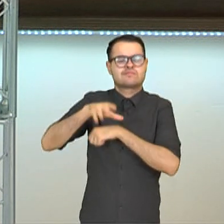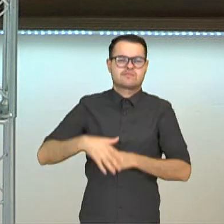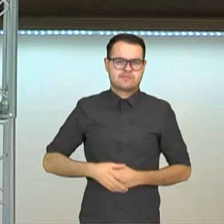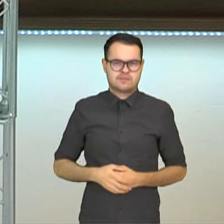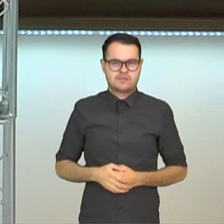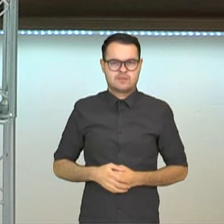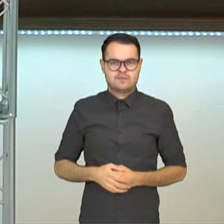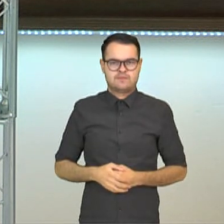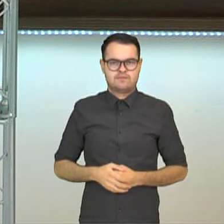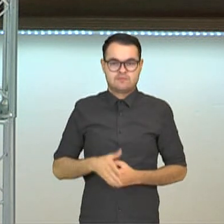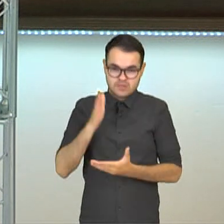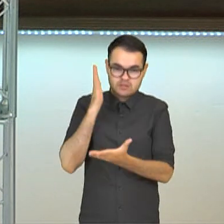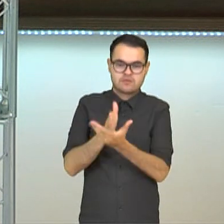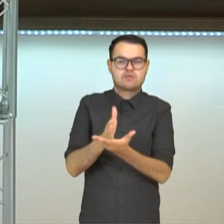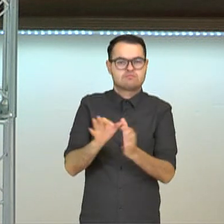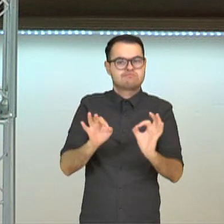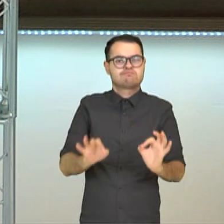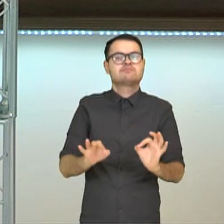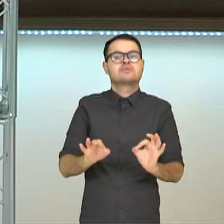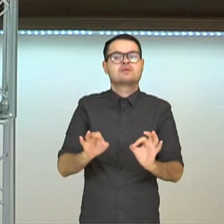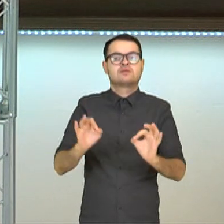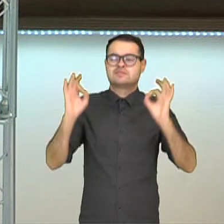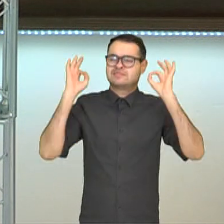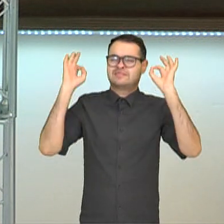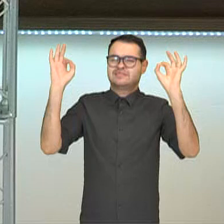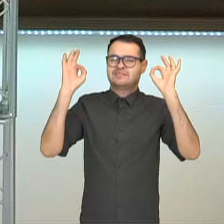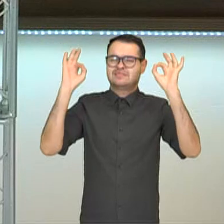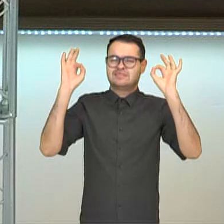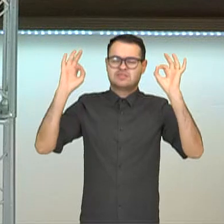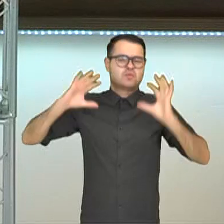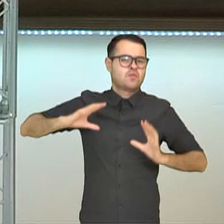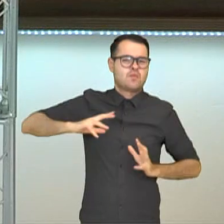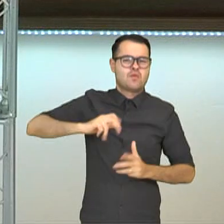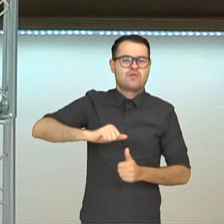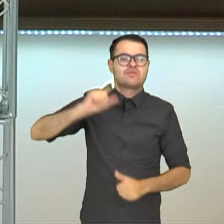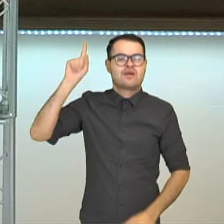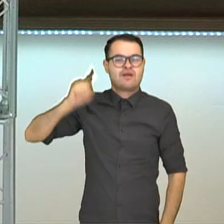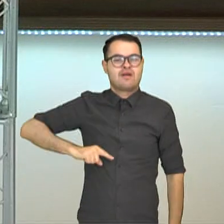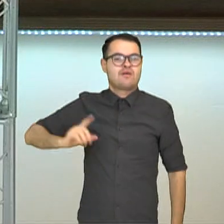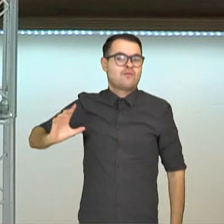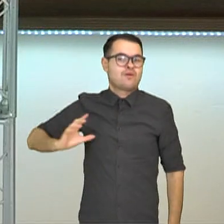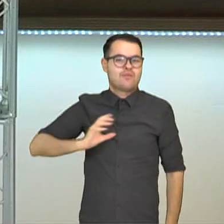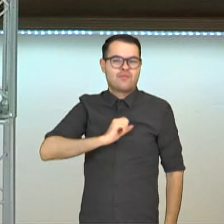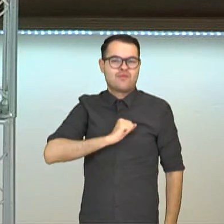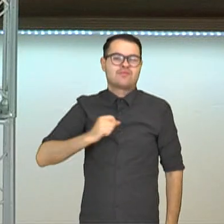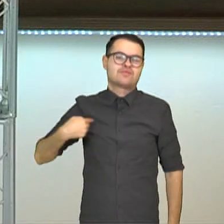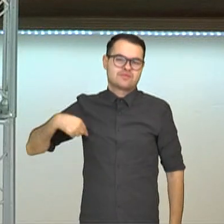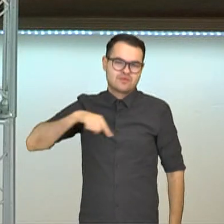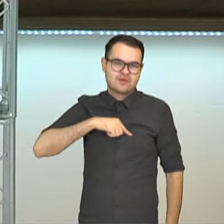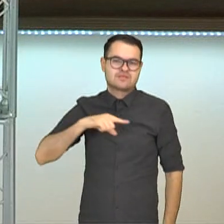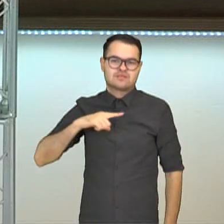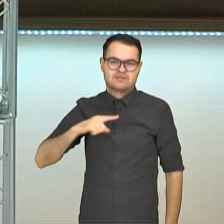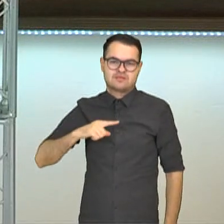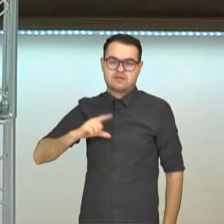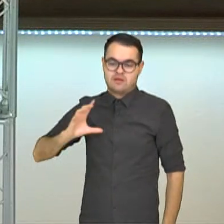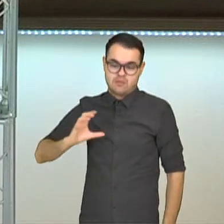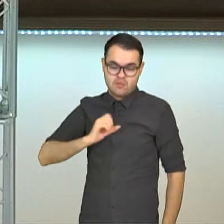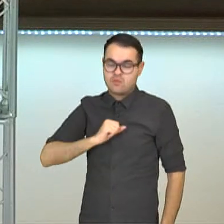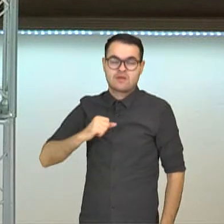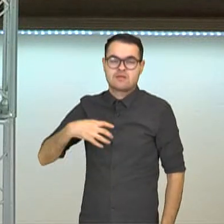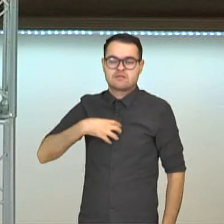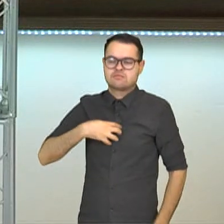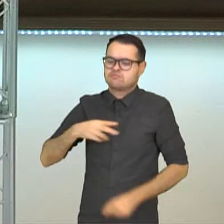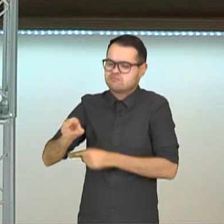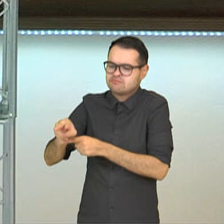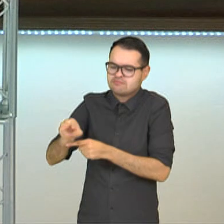de fato, a coisa mais fina, mais importante no mundo seria o amor que a gente tem, o cuidado que a gente tem com as pessoas